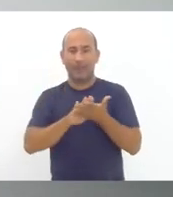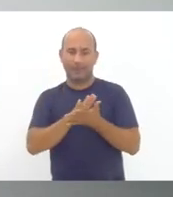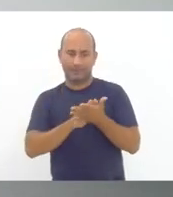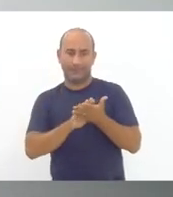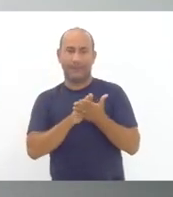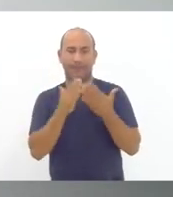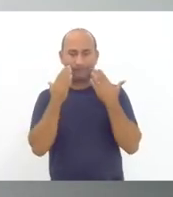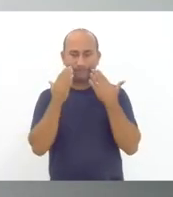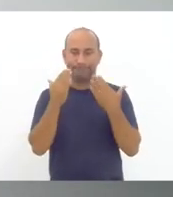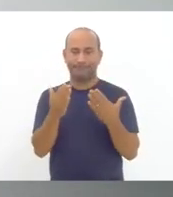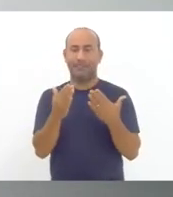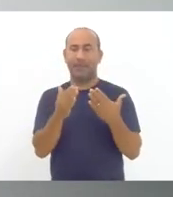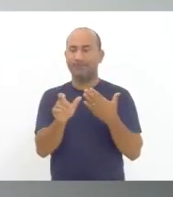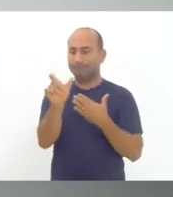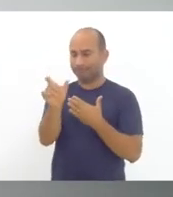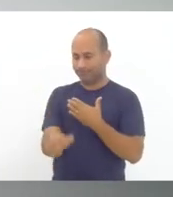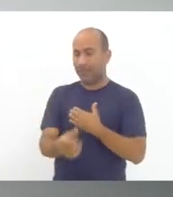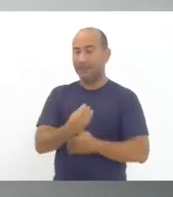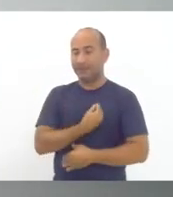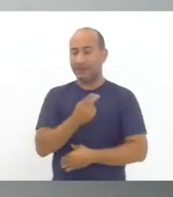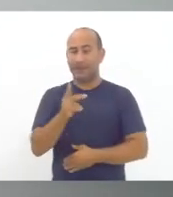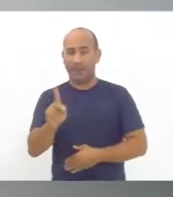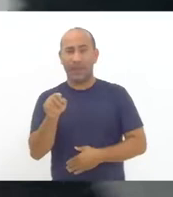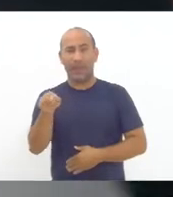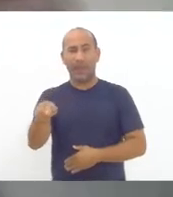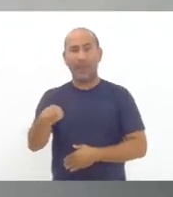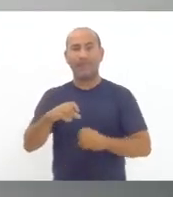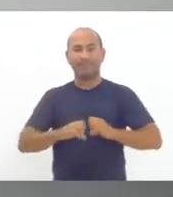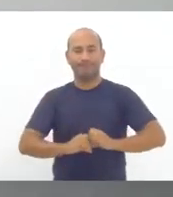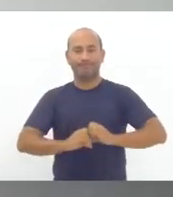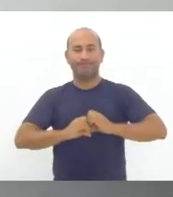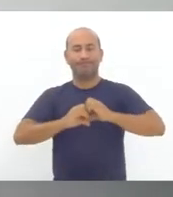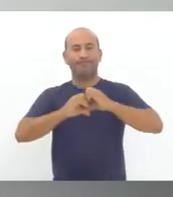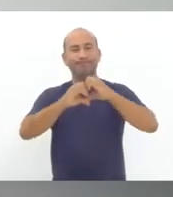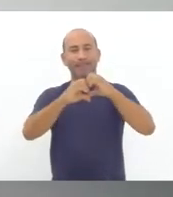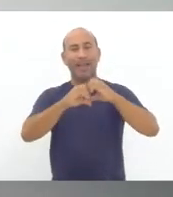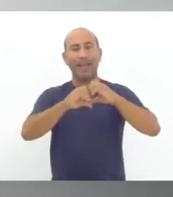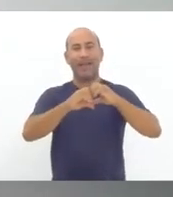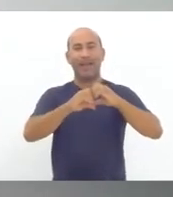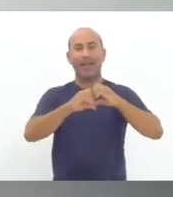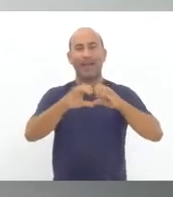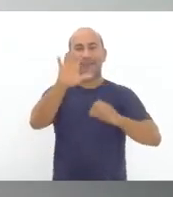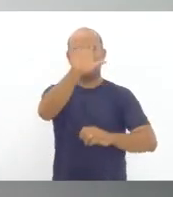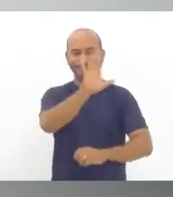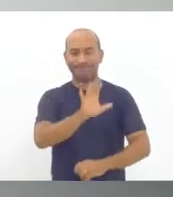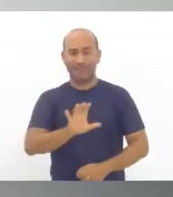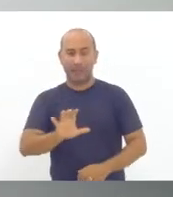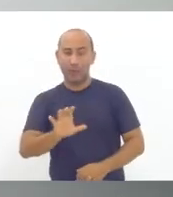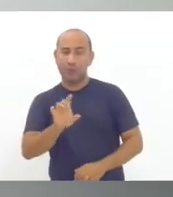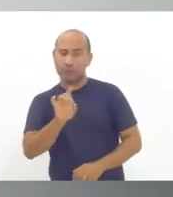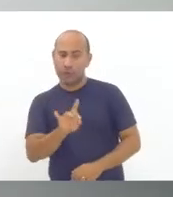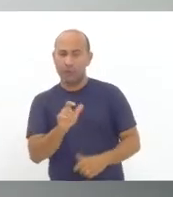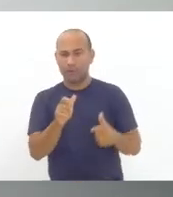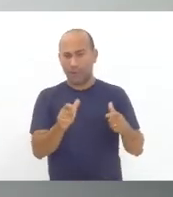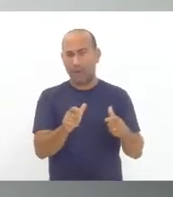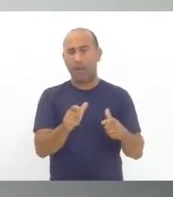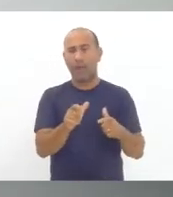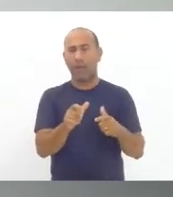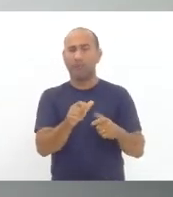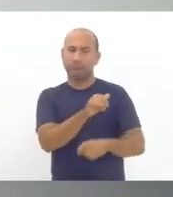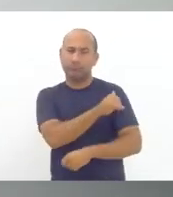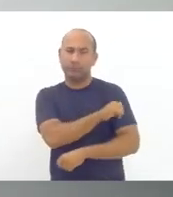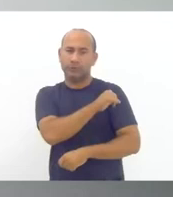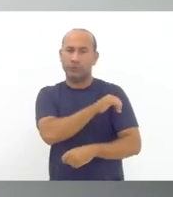o nosso estado do que Luiz Antônio Babi ele é um Apaixonado pelo estado não só pela baixada não só pelo Rio de Janeiro